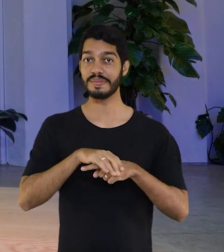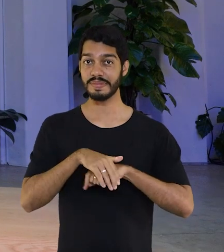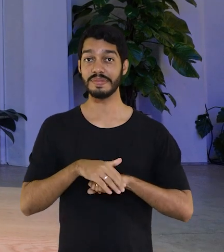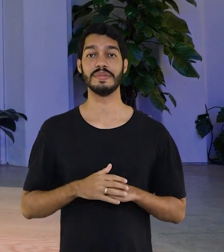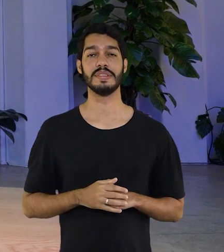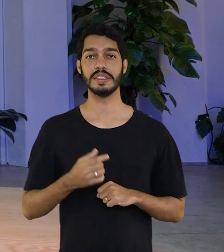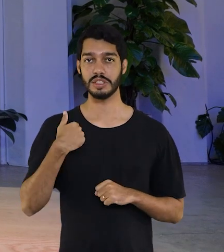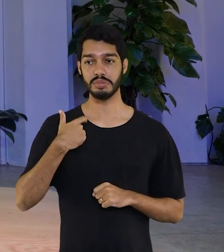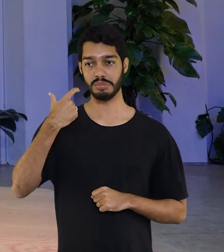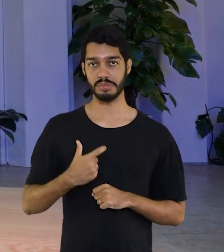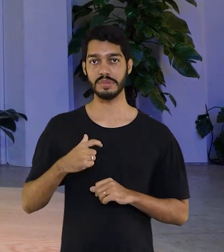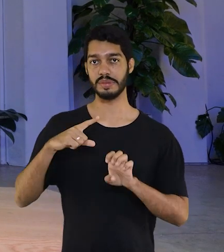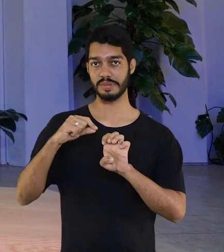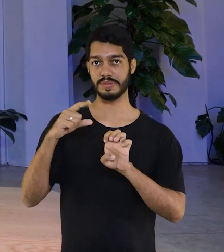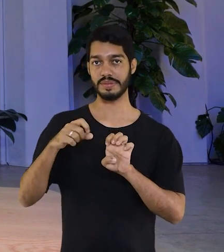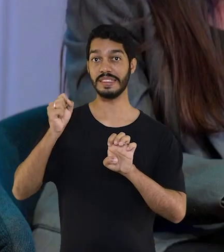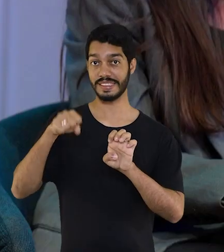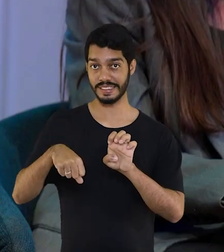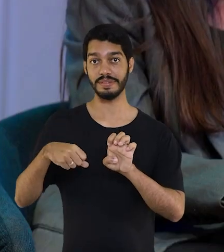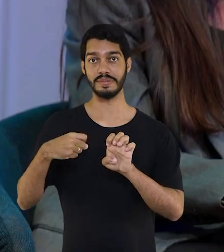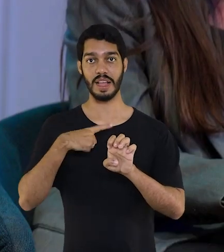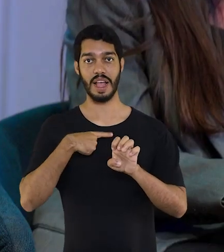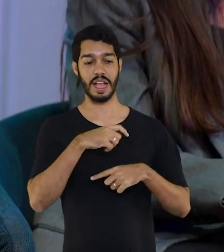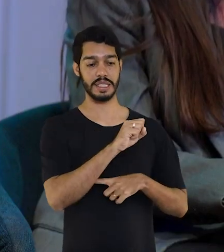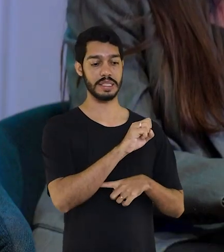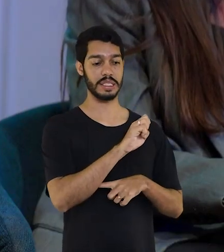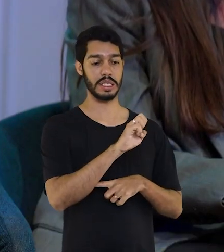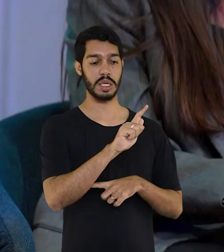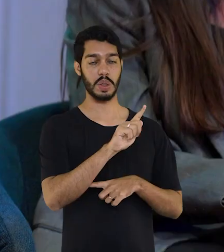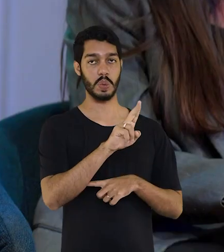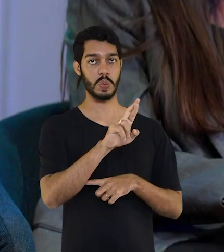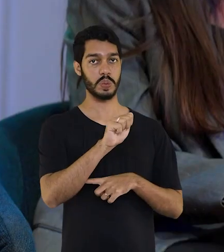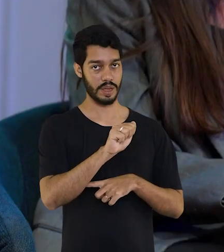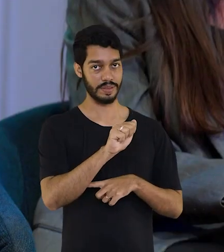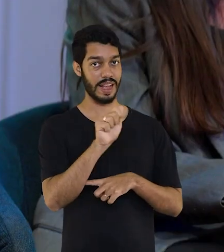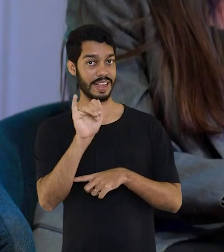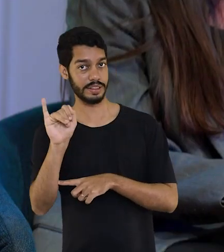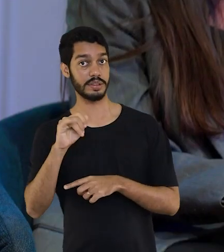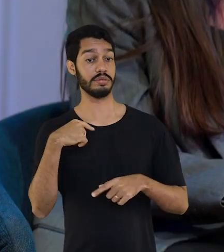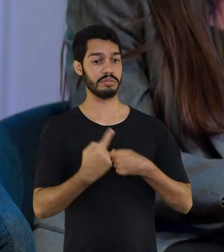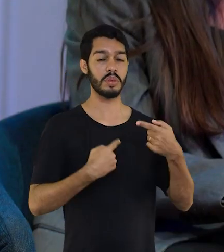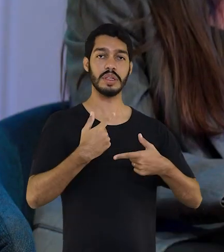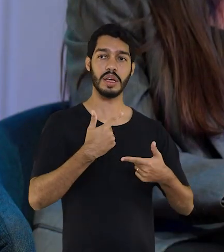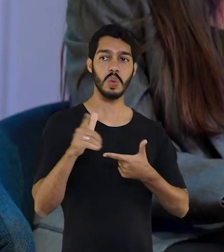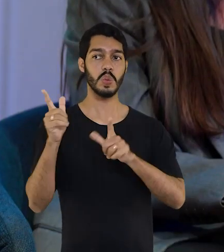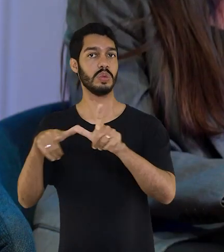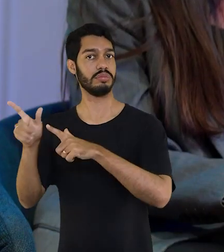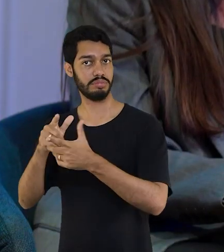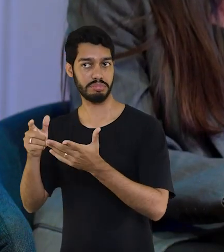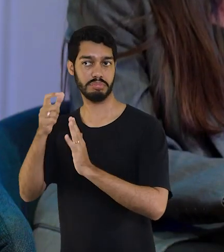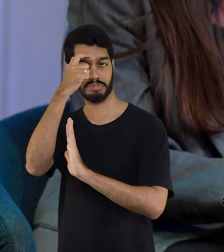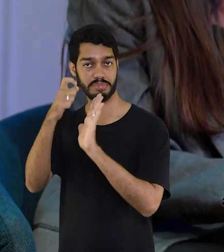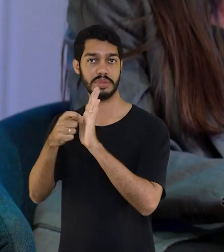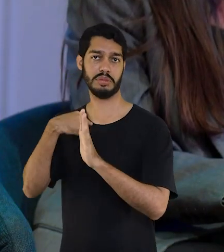noite. Bom, que nem o Will falou, eu sou empreendedor, monto uma empresa chamada Segura, tenho a oportunidade de trabalhar com um